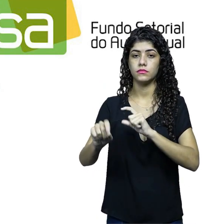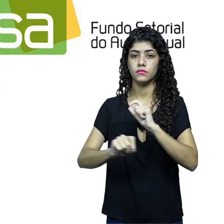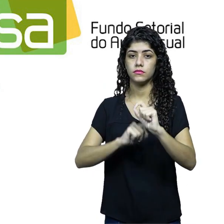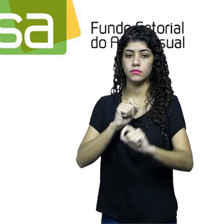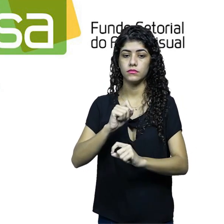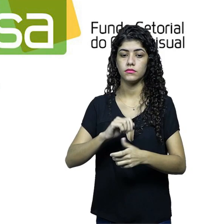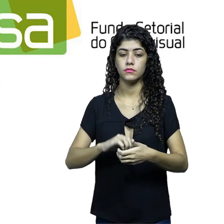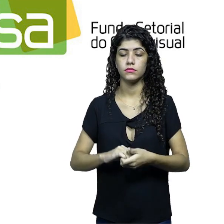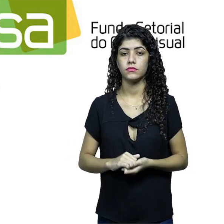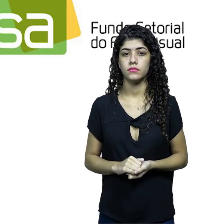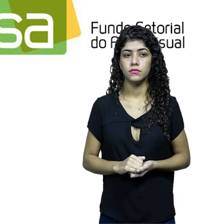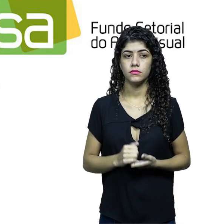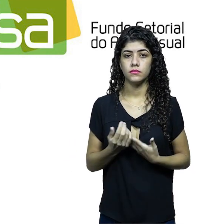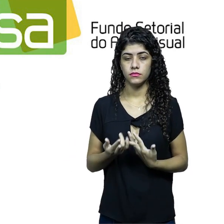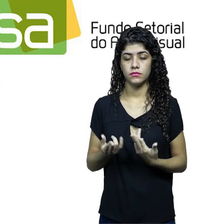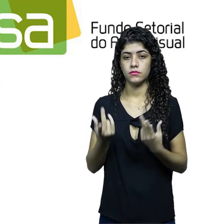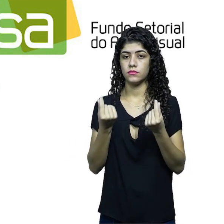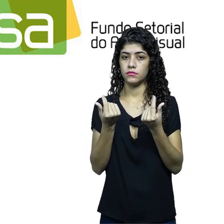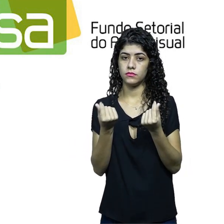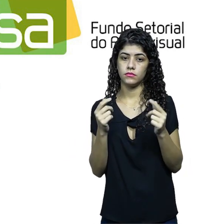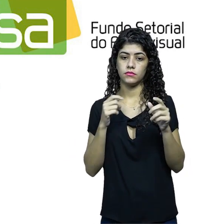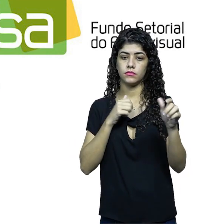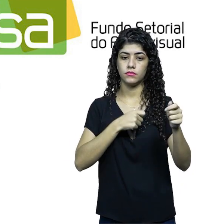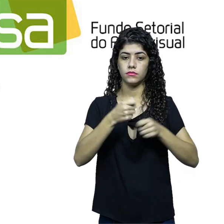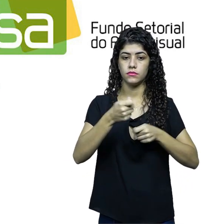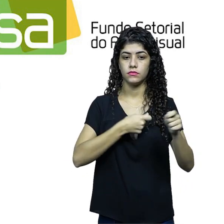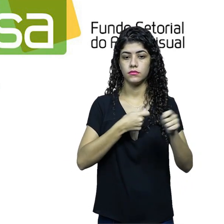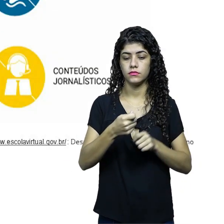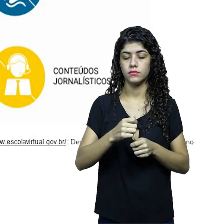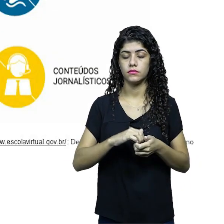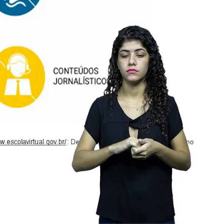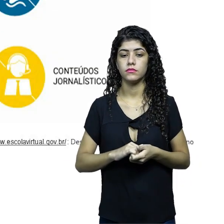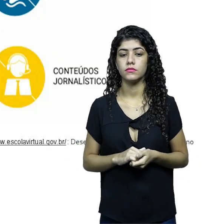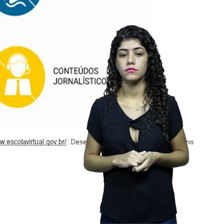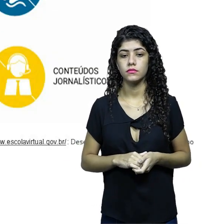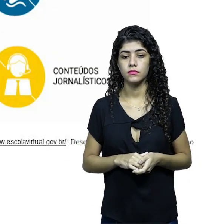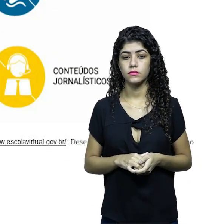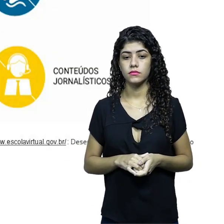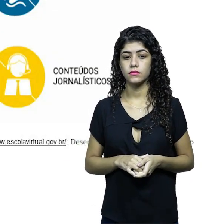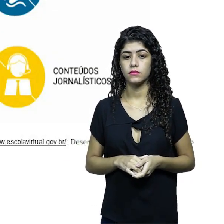e de equalização de encargos financeiros.